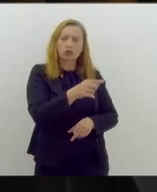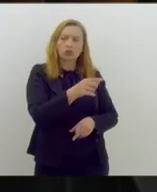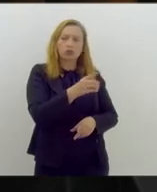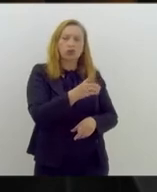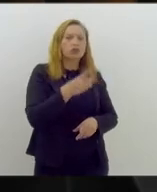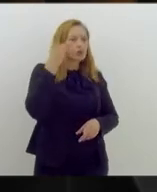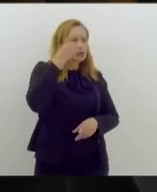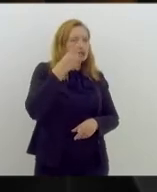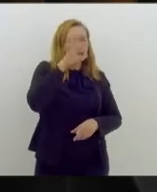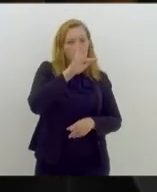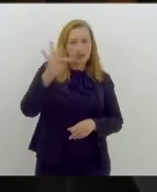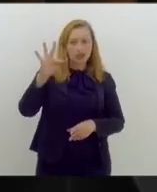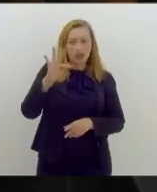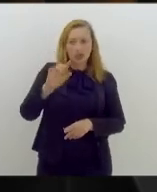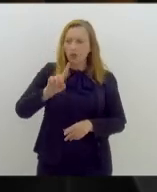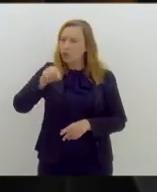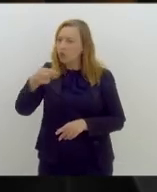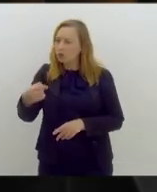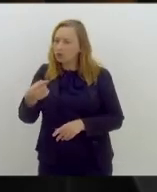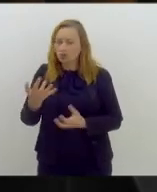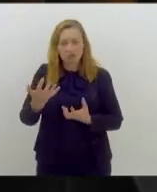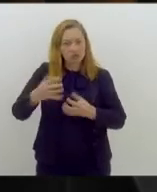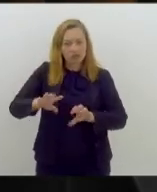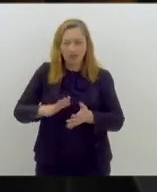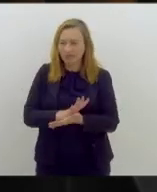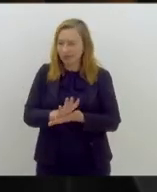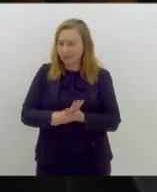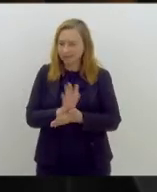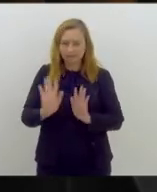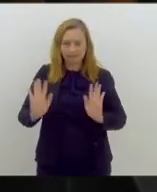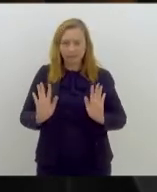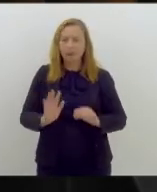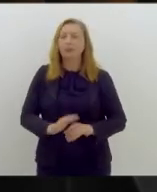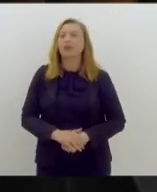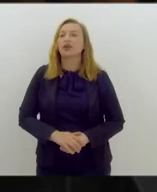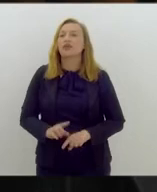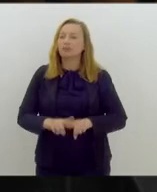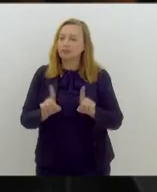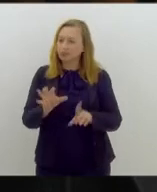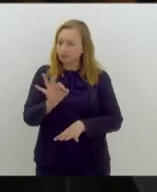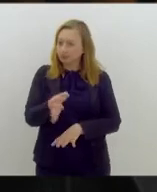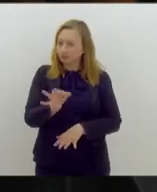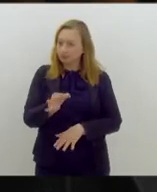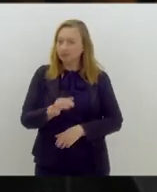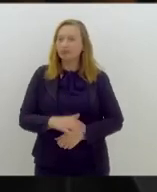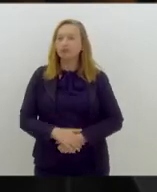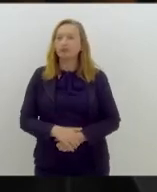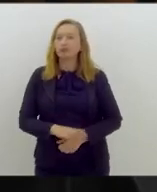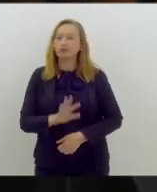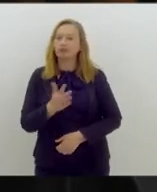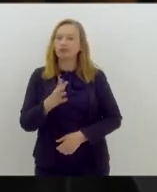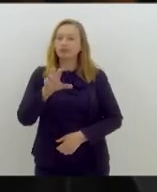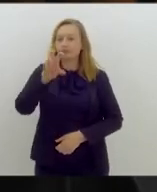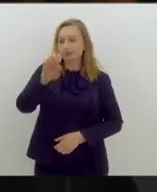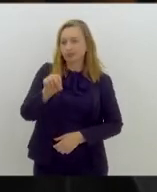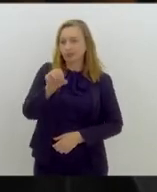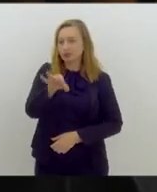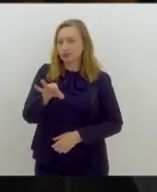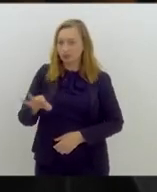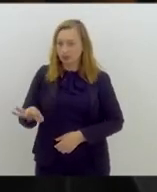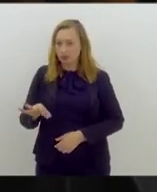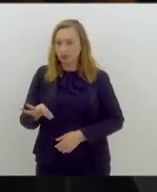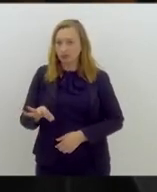seja que outros que não se candidataram a nada mas no concreto aproximadamente 50%